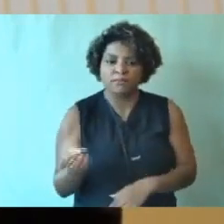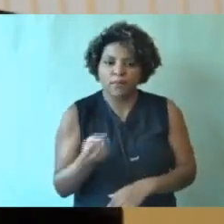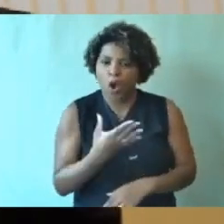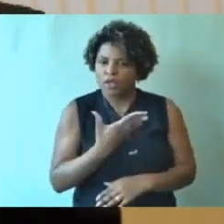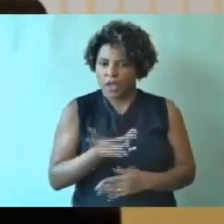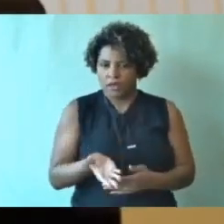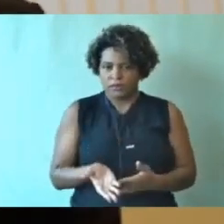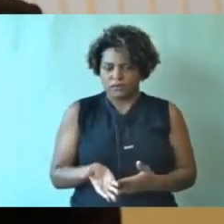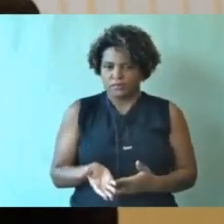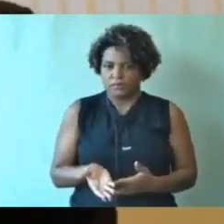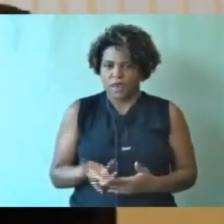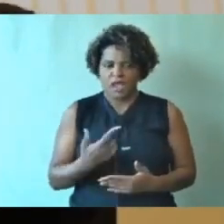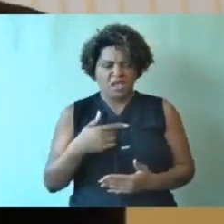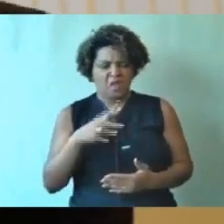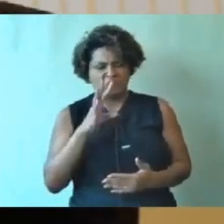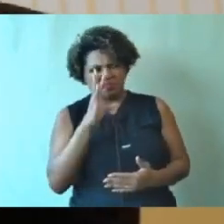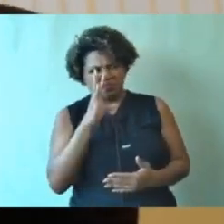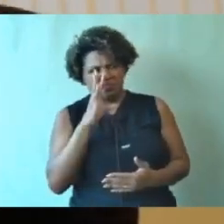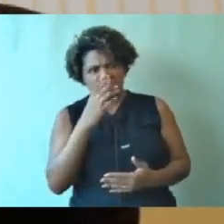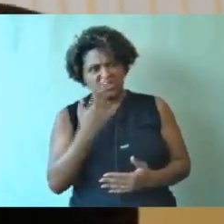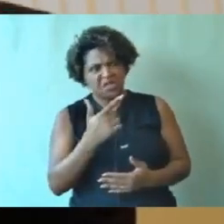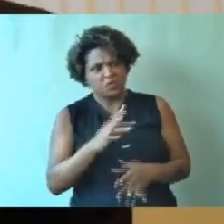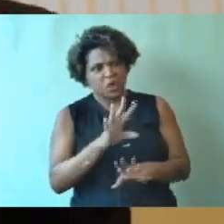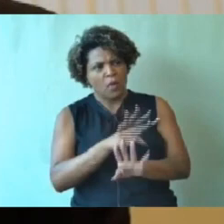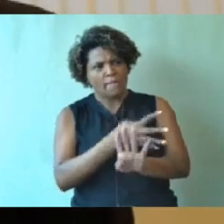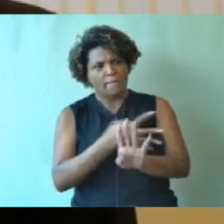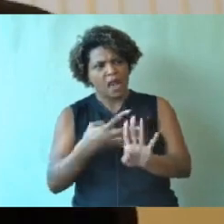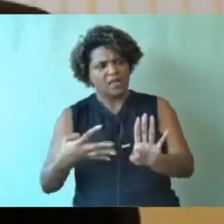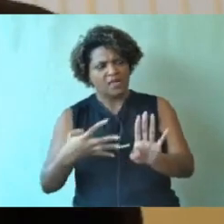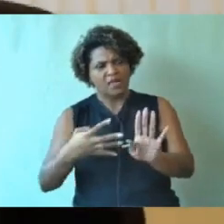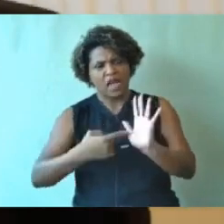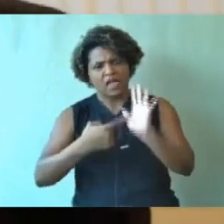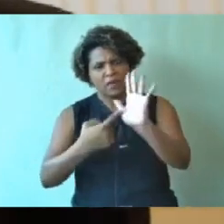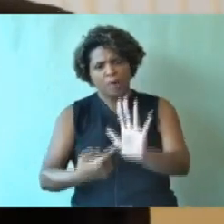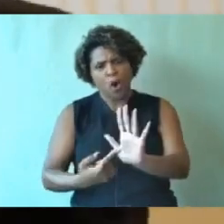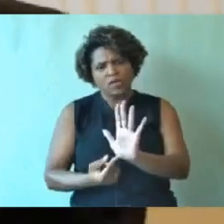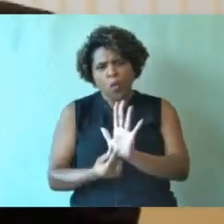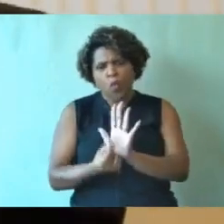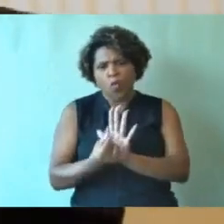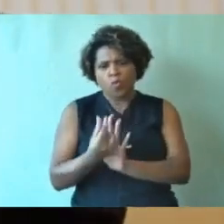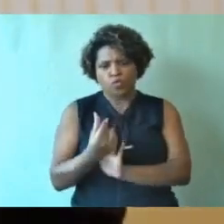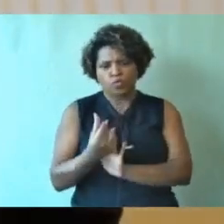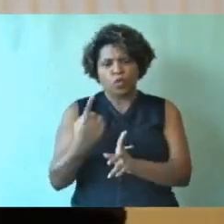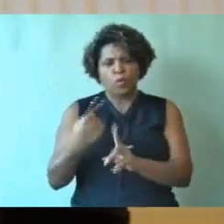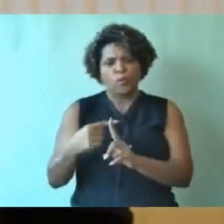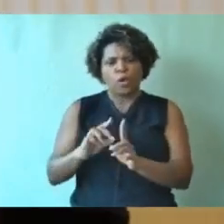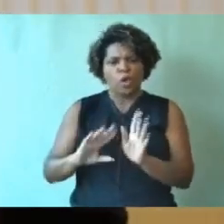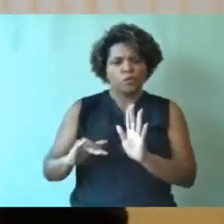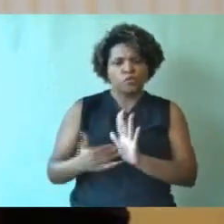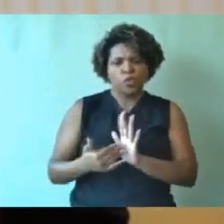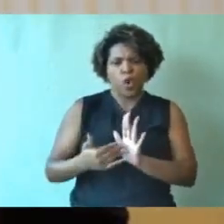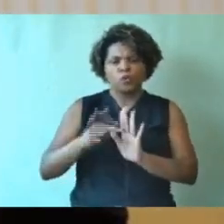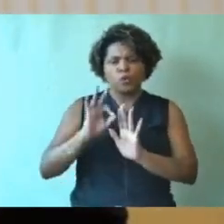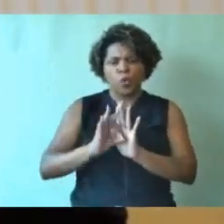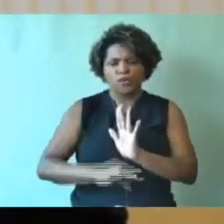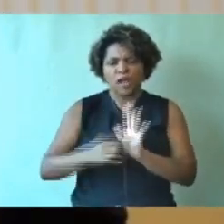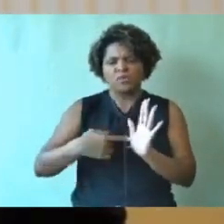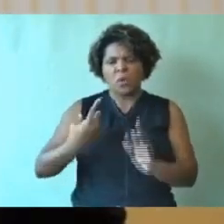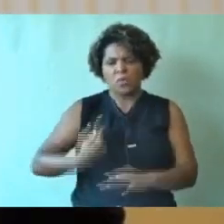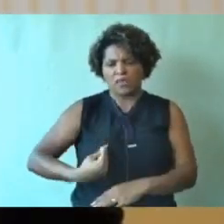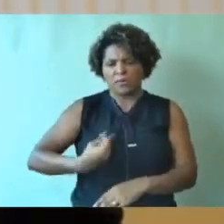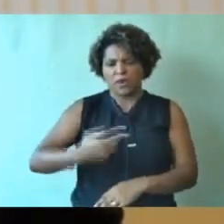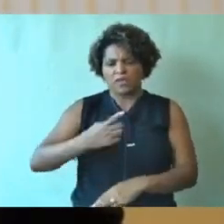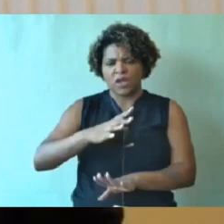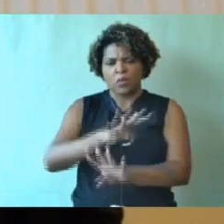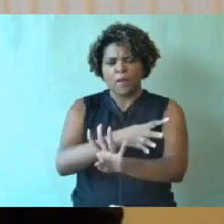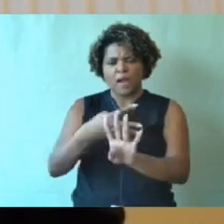todo contrato que nós temos, diversos que eu já participei e participo, meu grupo e outros, sindicato que eu represento, tem uma planilha de referência. Até